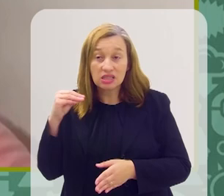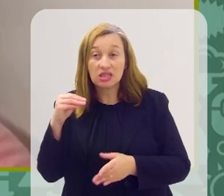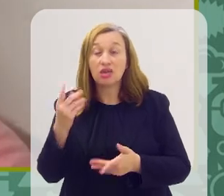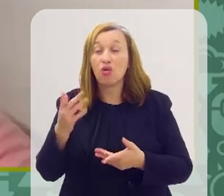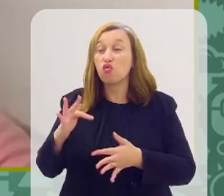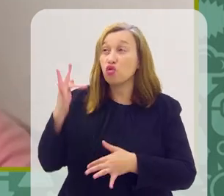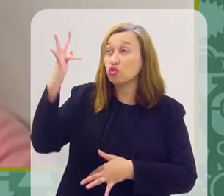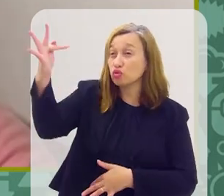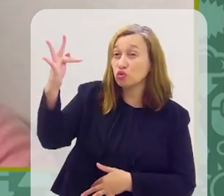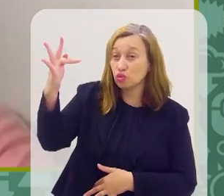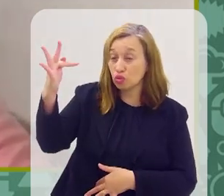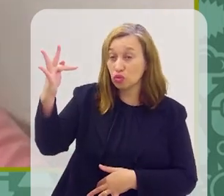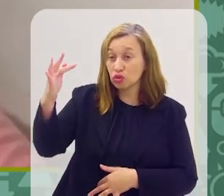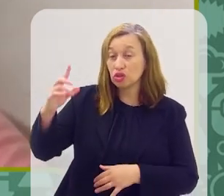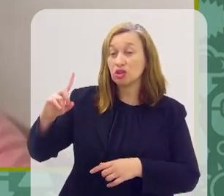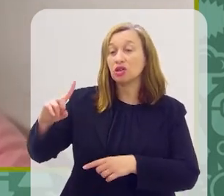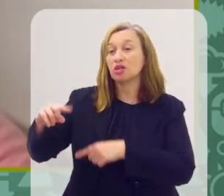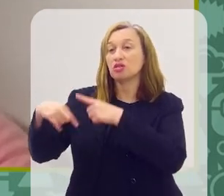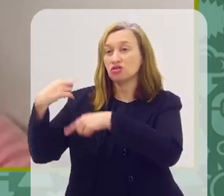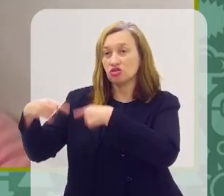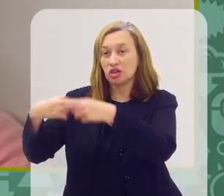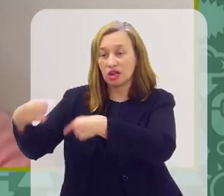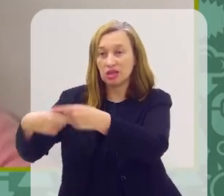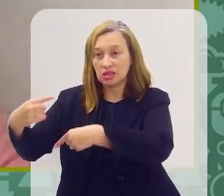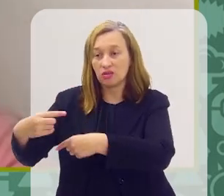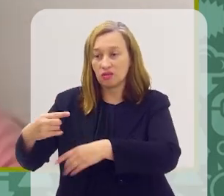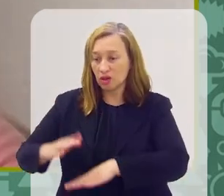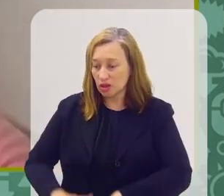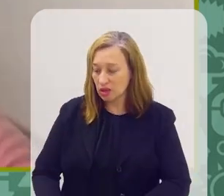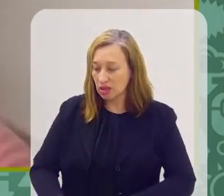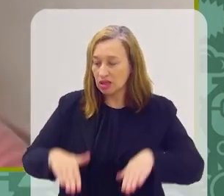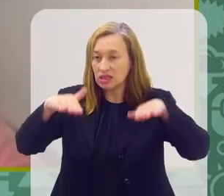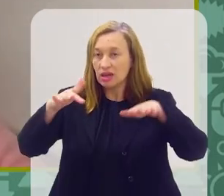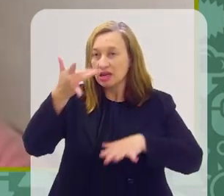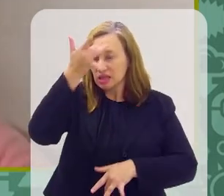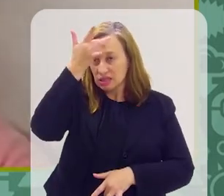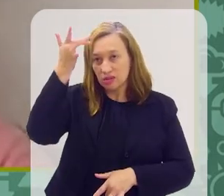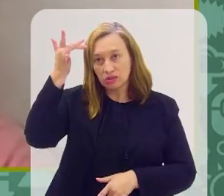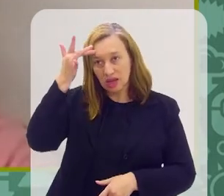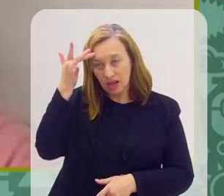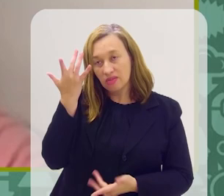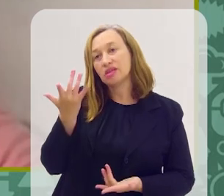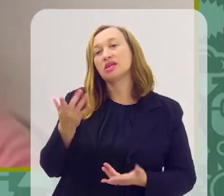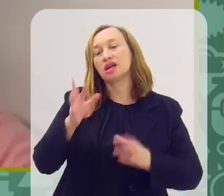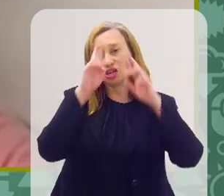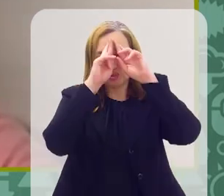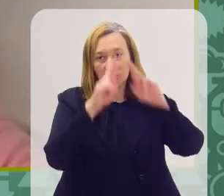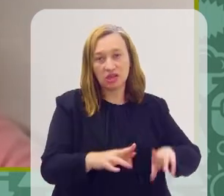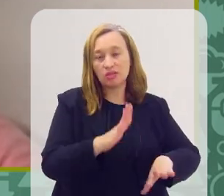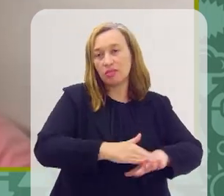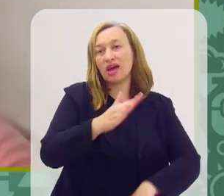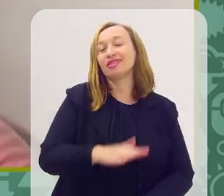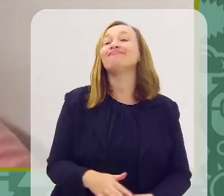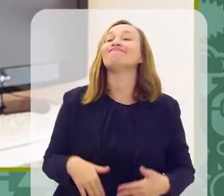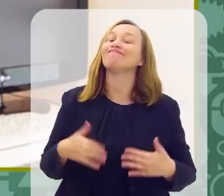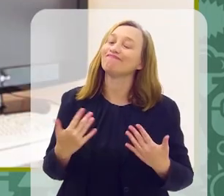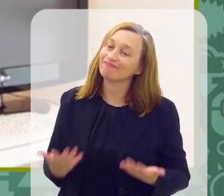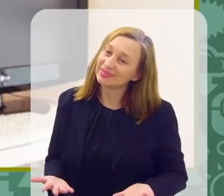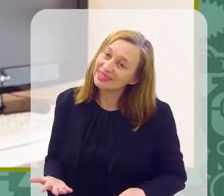muito grande no futuro das próximas gerações, porque elas vão crescer mais saudáveis e mais